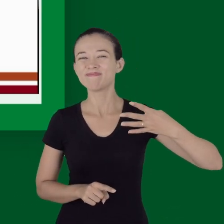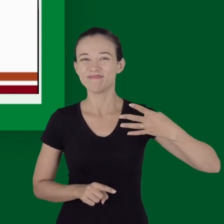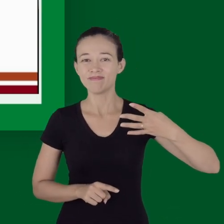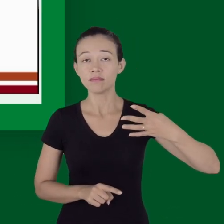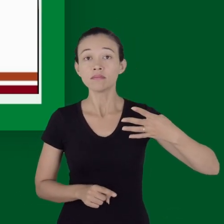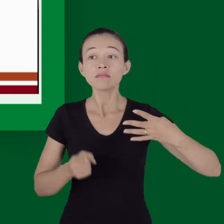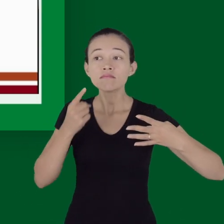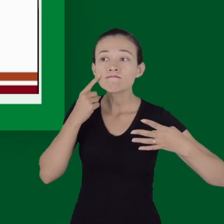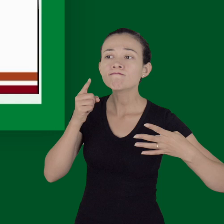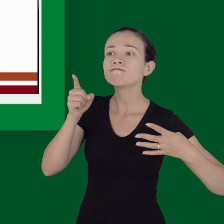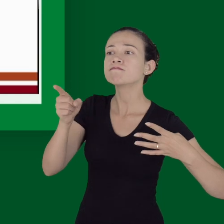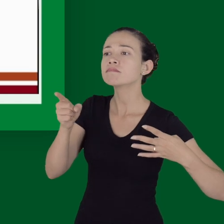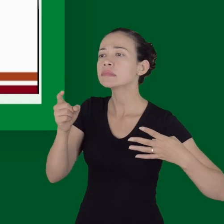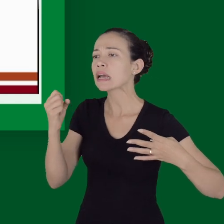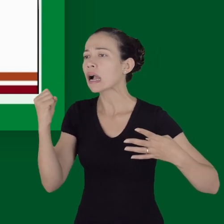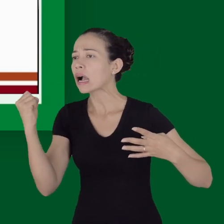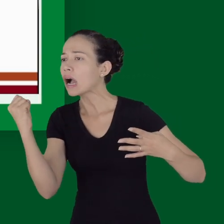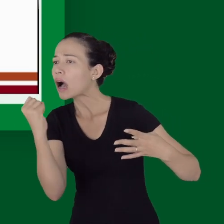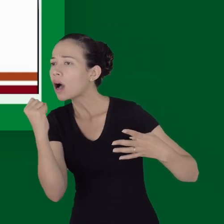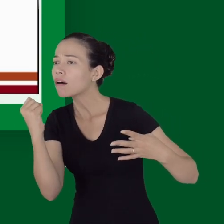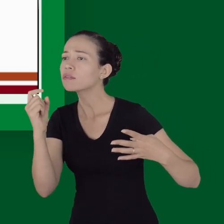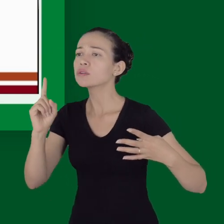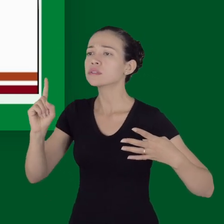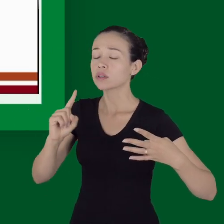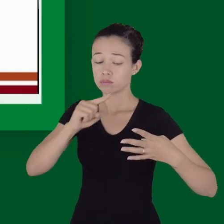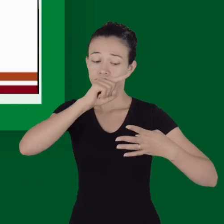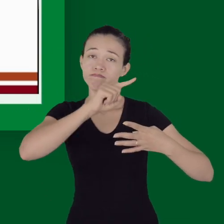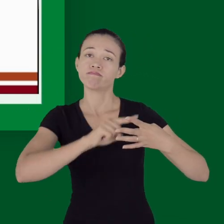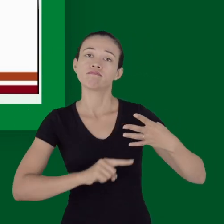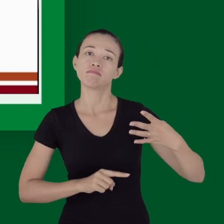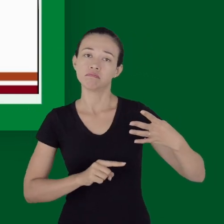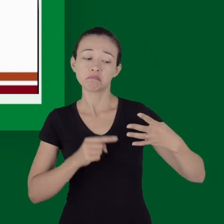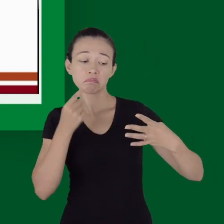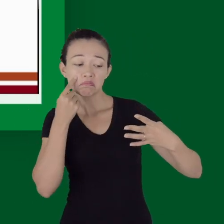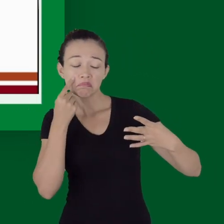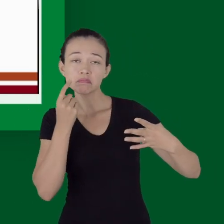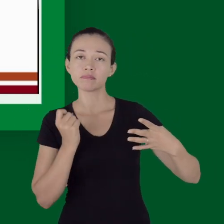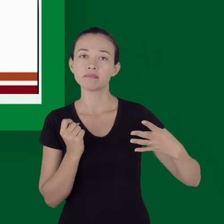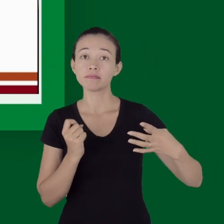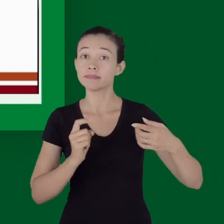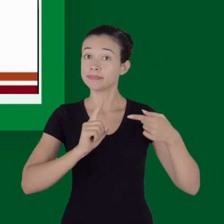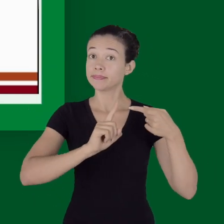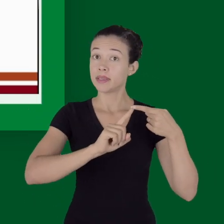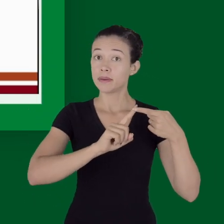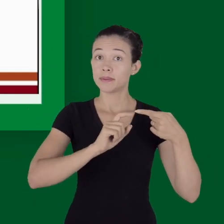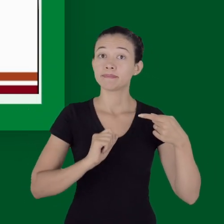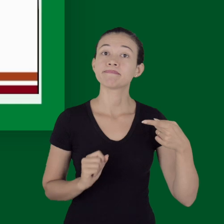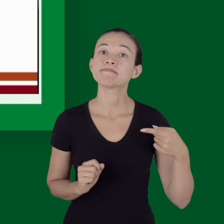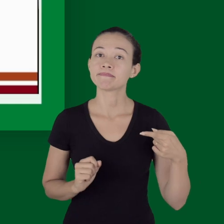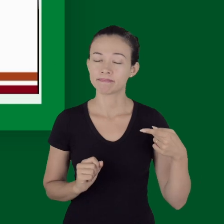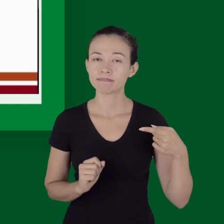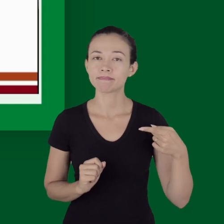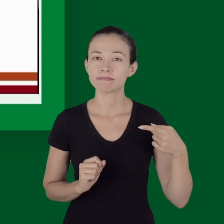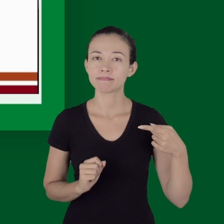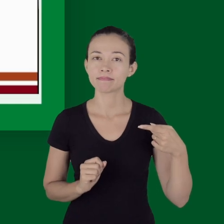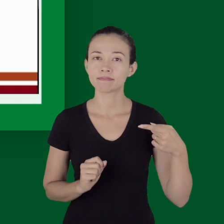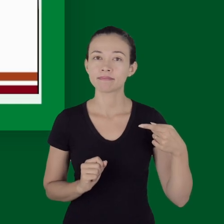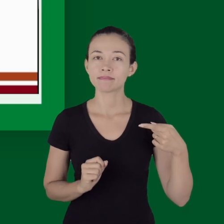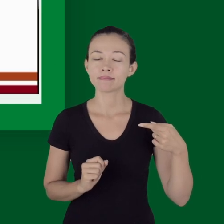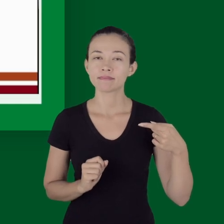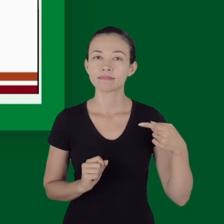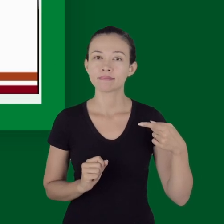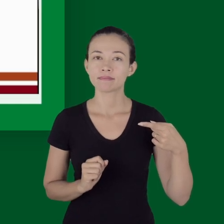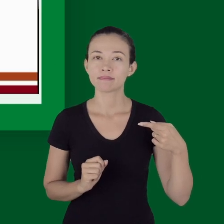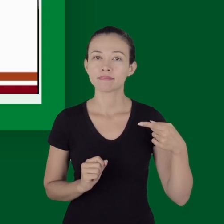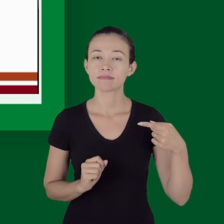que vai depender da gravidade e da quantidade da hemorragia né vai depender de quanto S que esse paciente perdeu o choque de classe